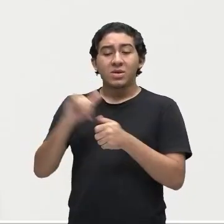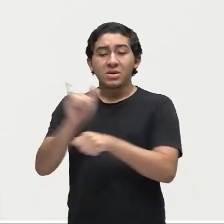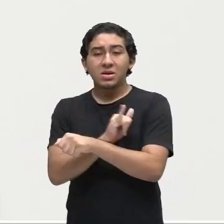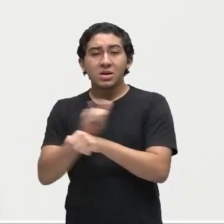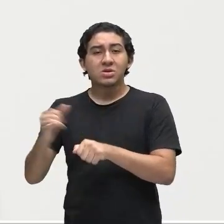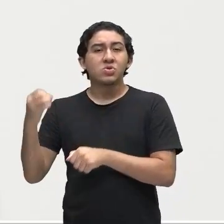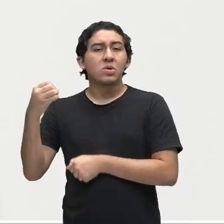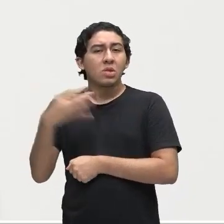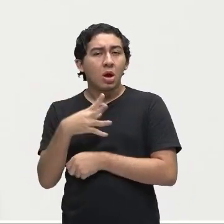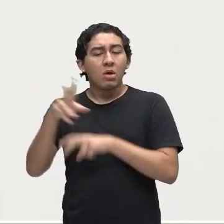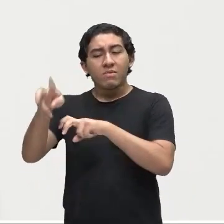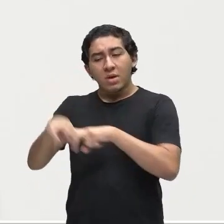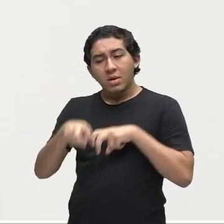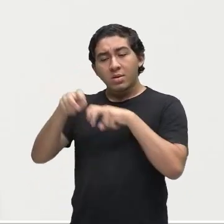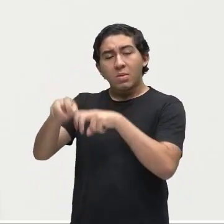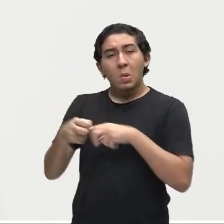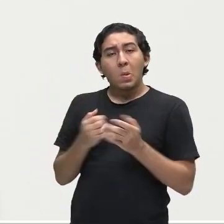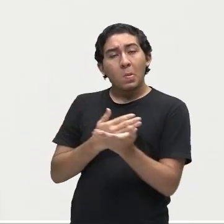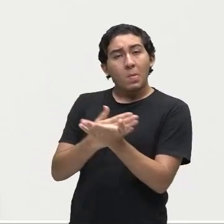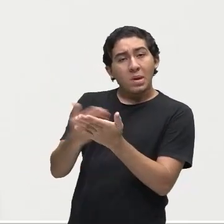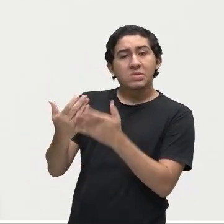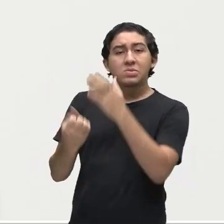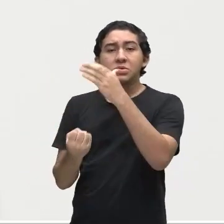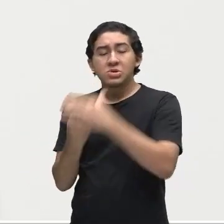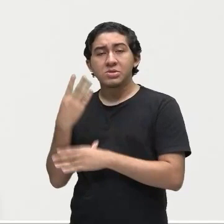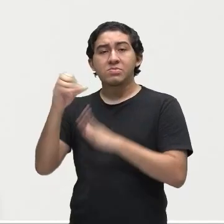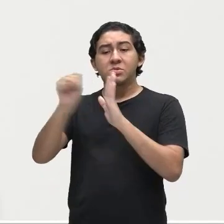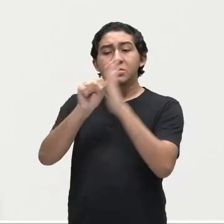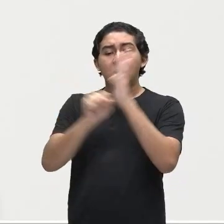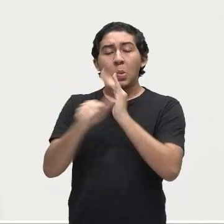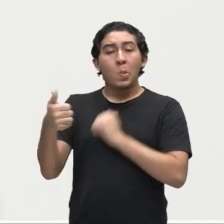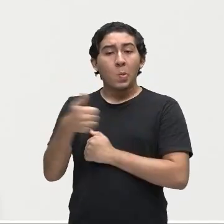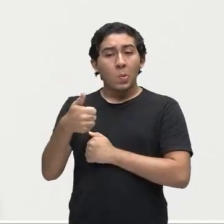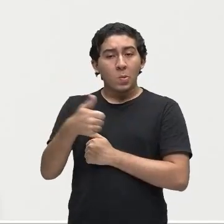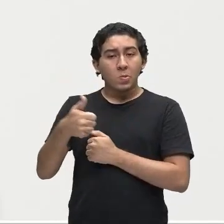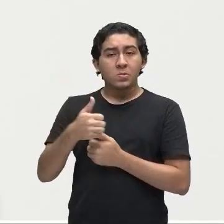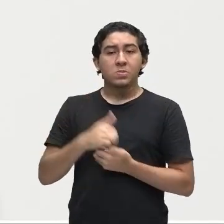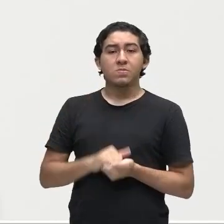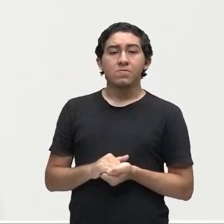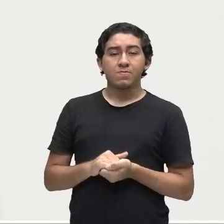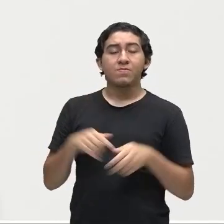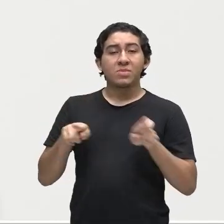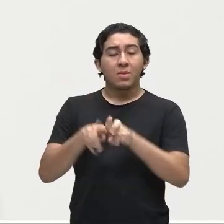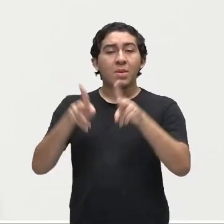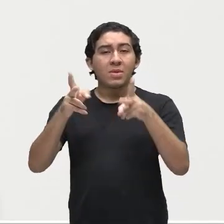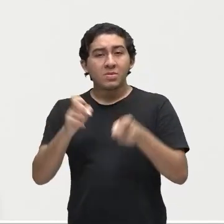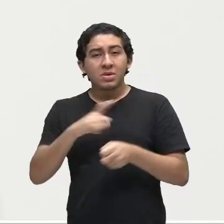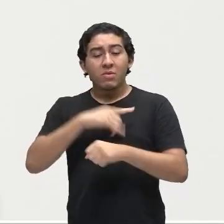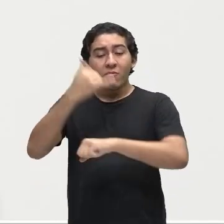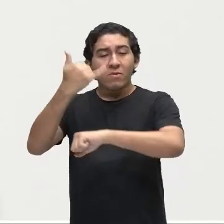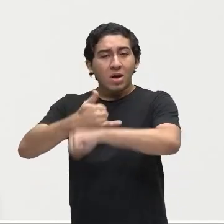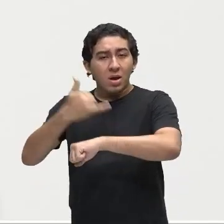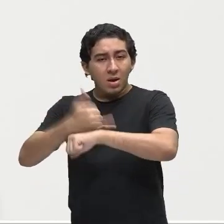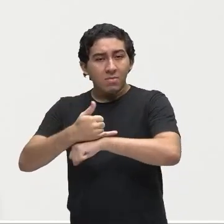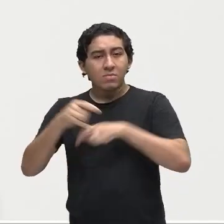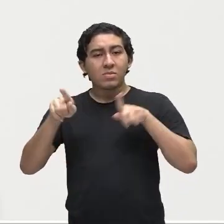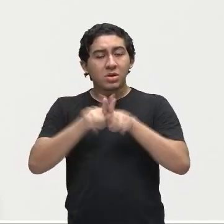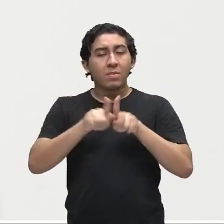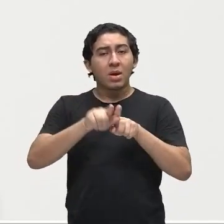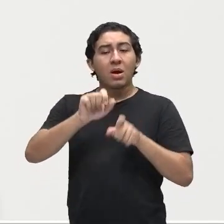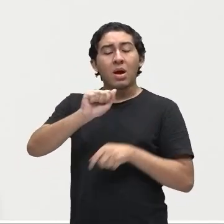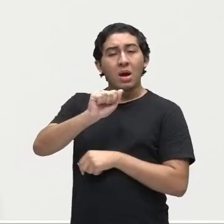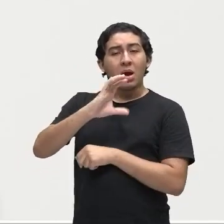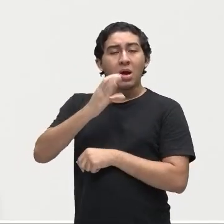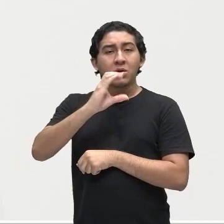a surgir a partir do século XI. A gente vai ver aí a introdução do ferro e do aço, que